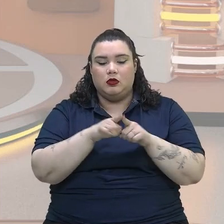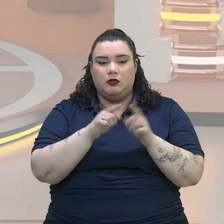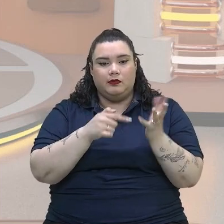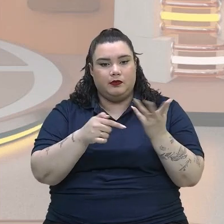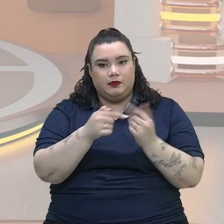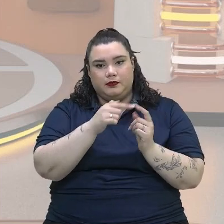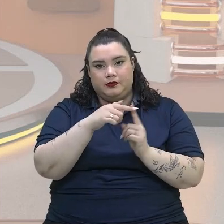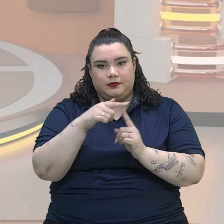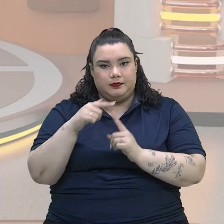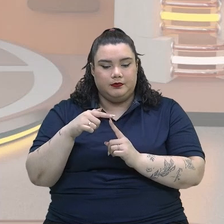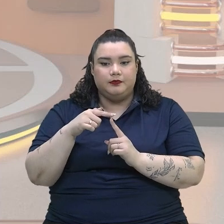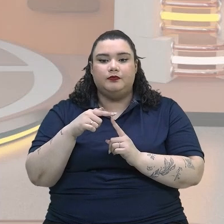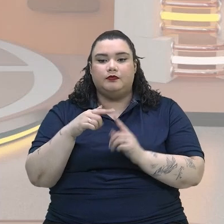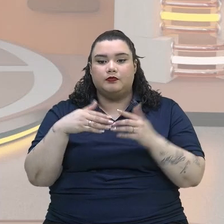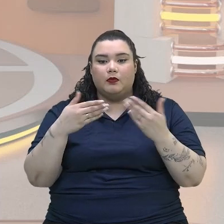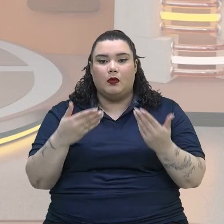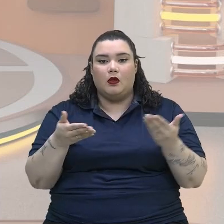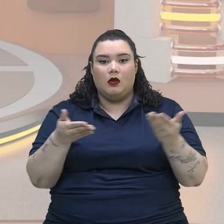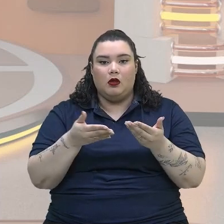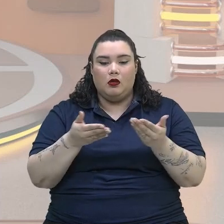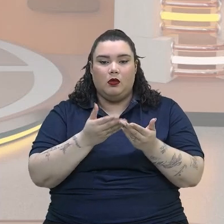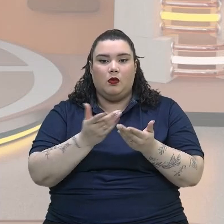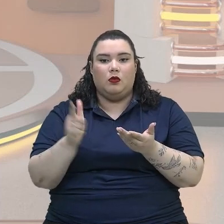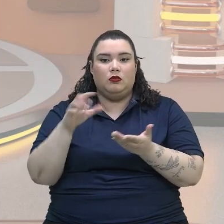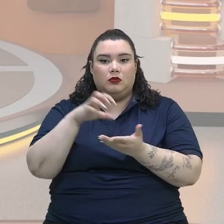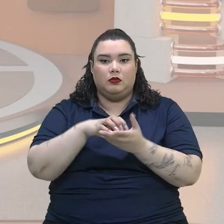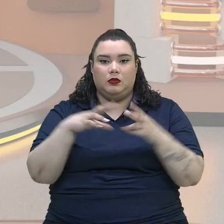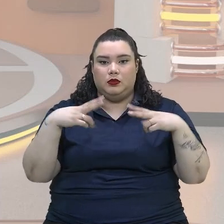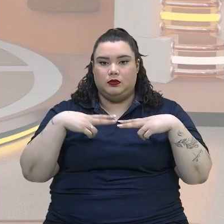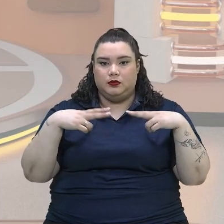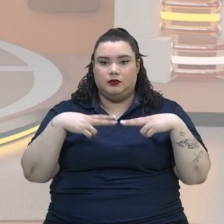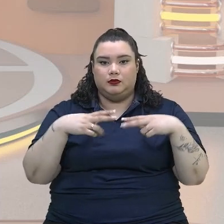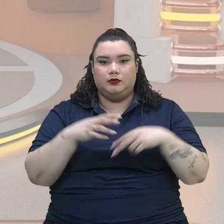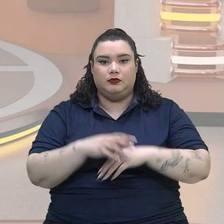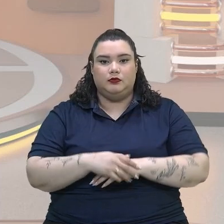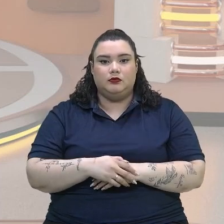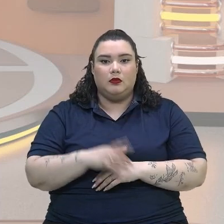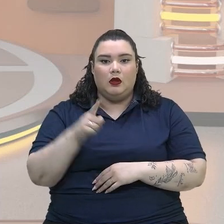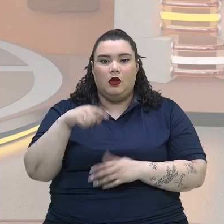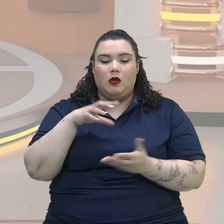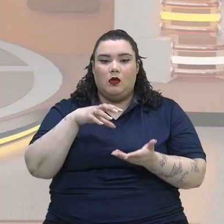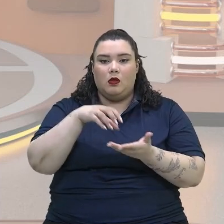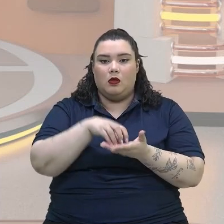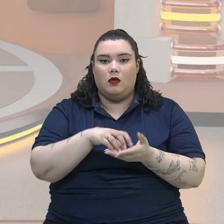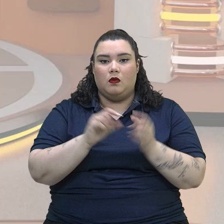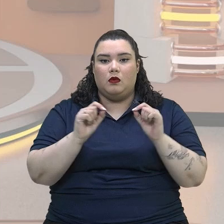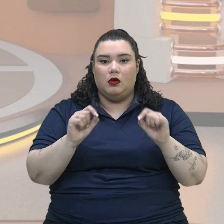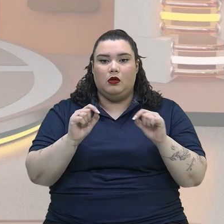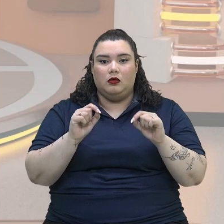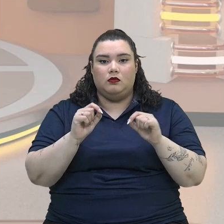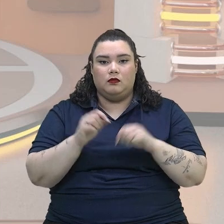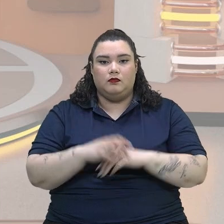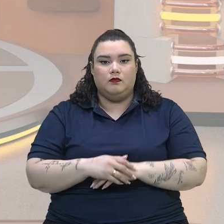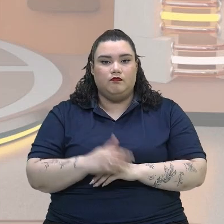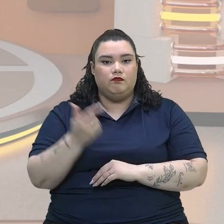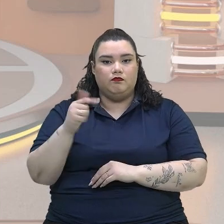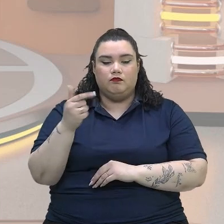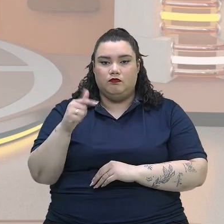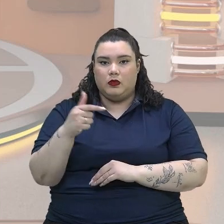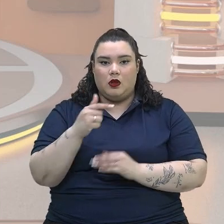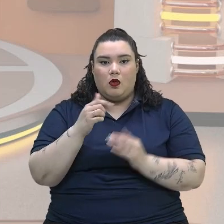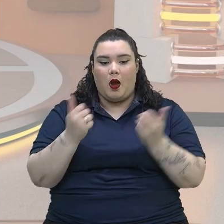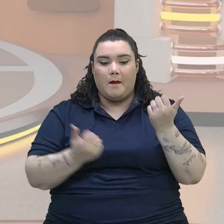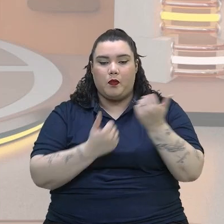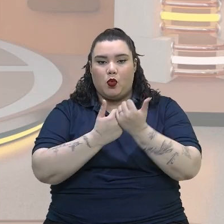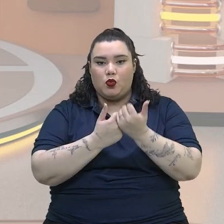etc. E aí nós vamos para os órgãos privados. Os órgãos privados são aqueles que não têm